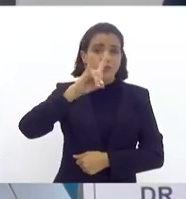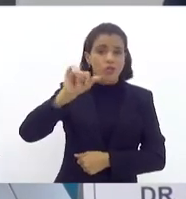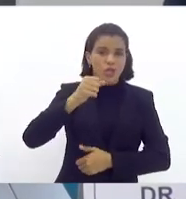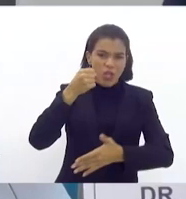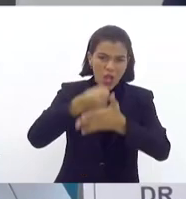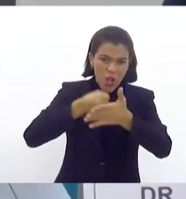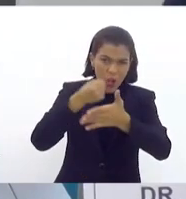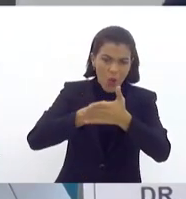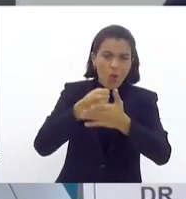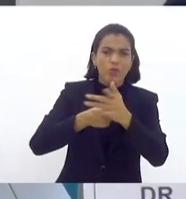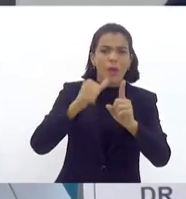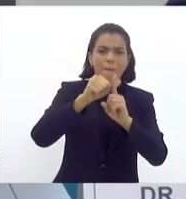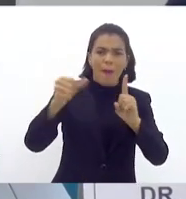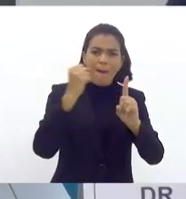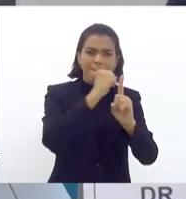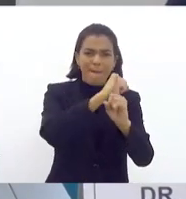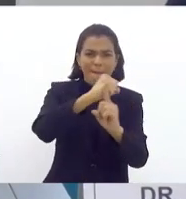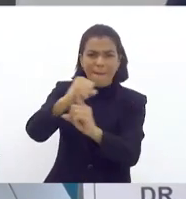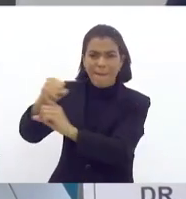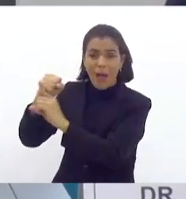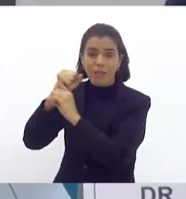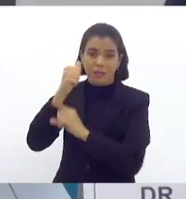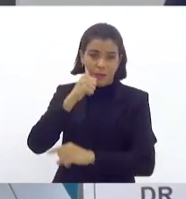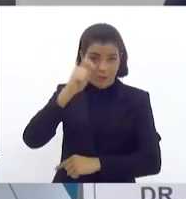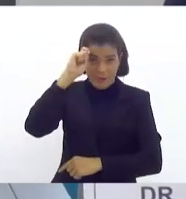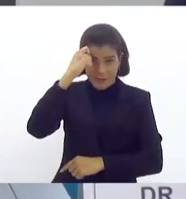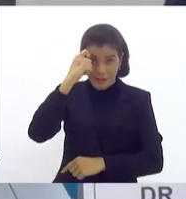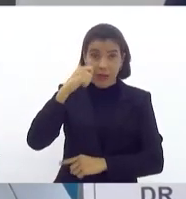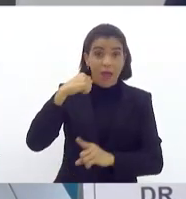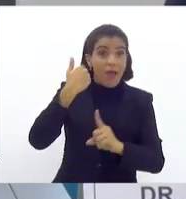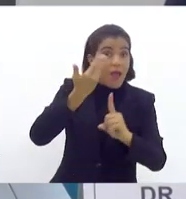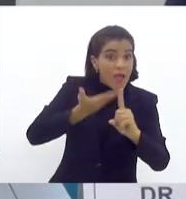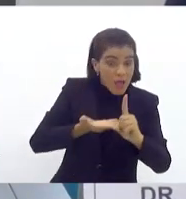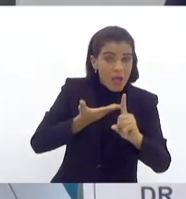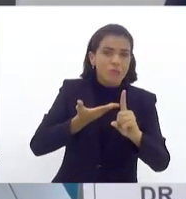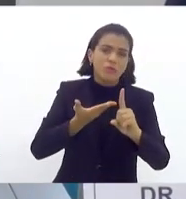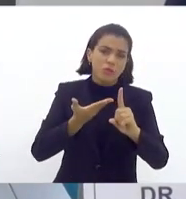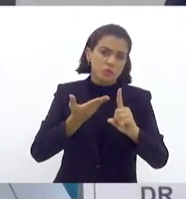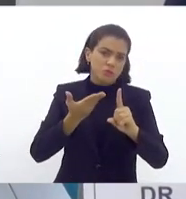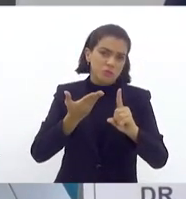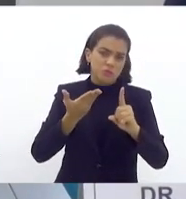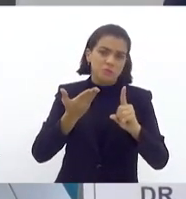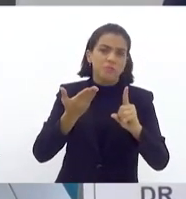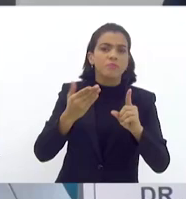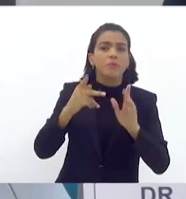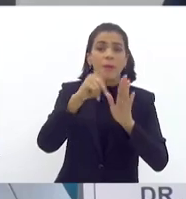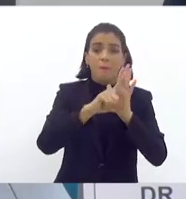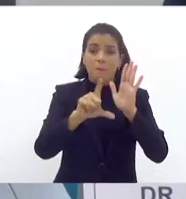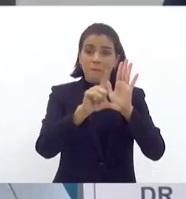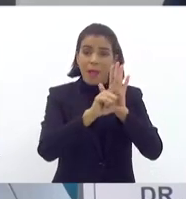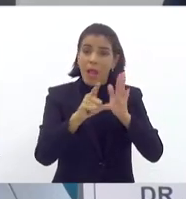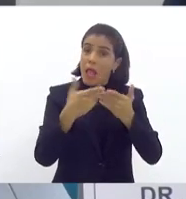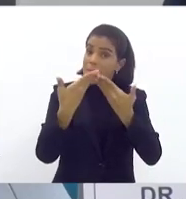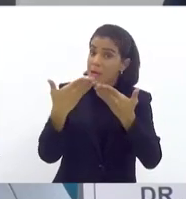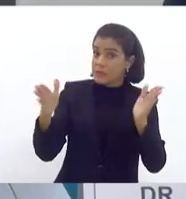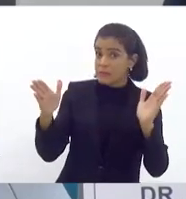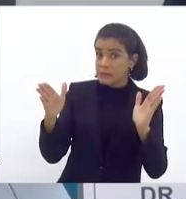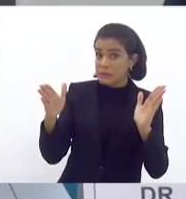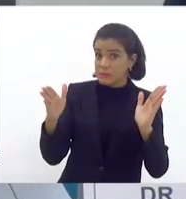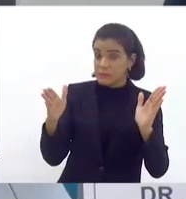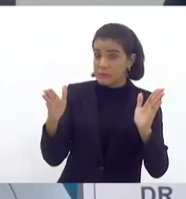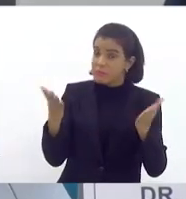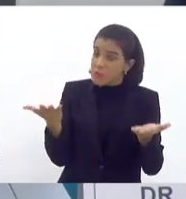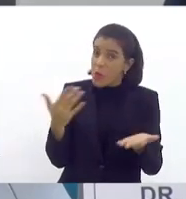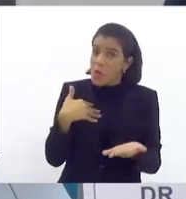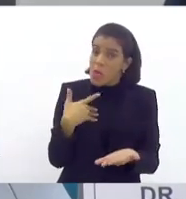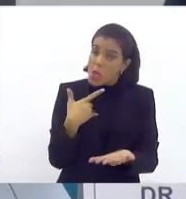o Genocídio da Mulher Negra. A razão da homenagem, ela apresentada no PL agora de 23, ela é mais ampla. Então